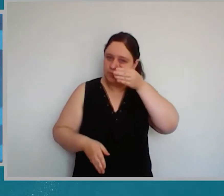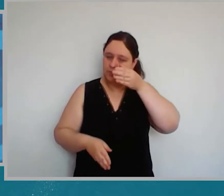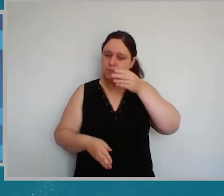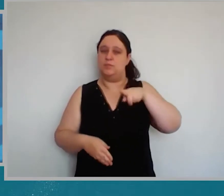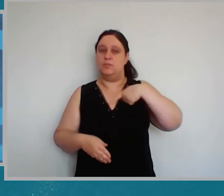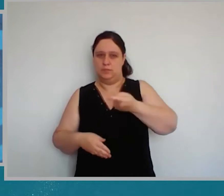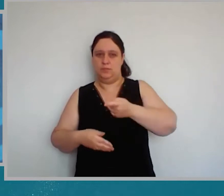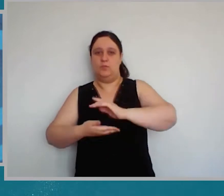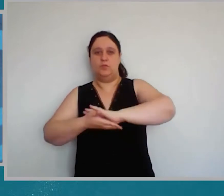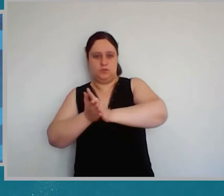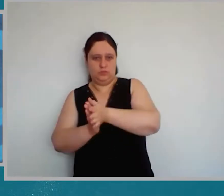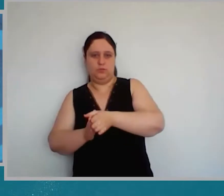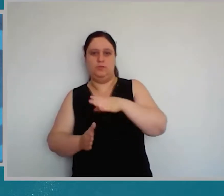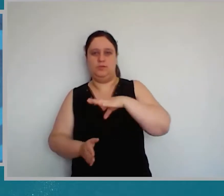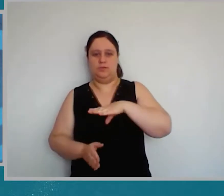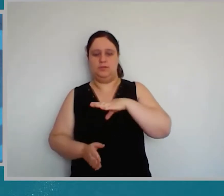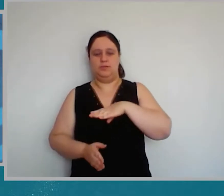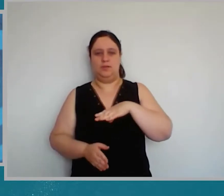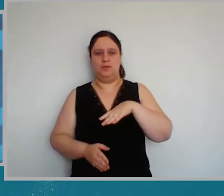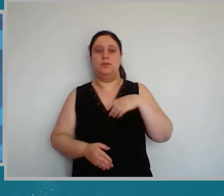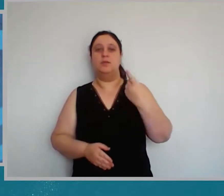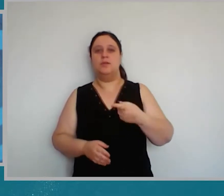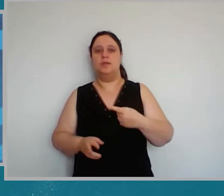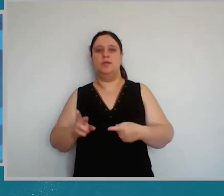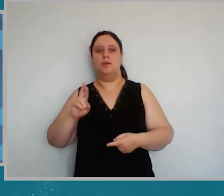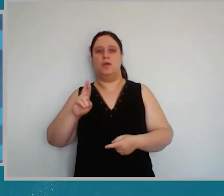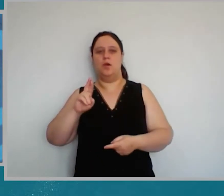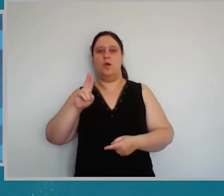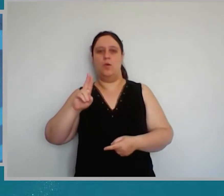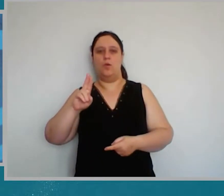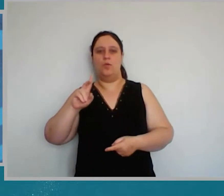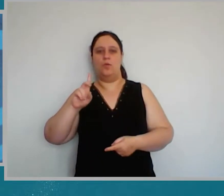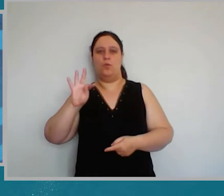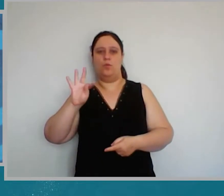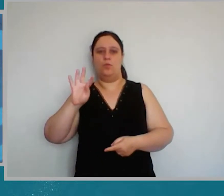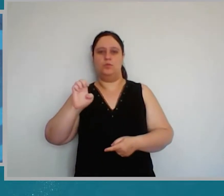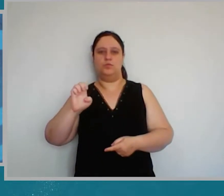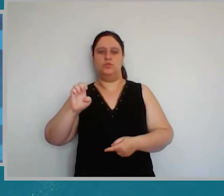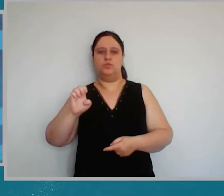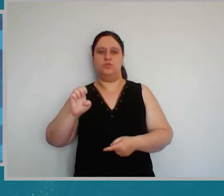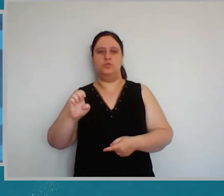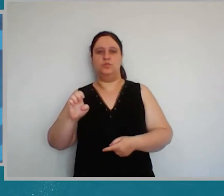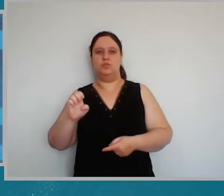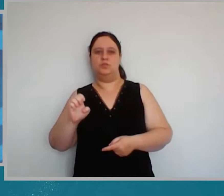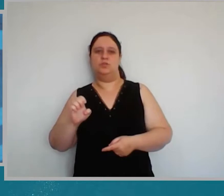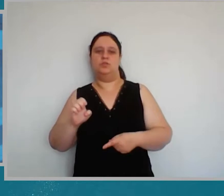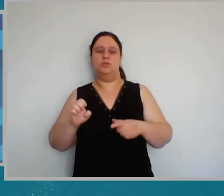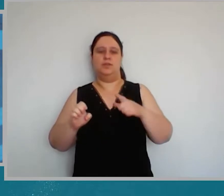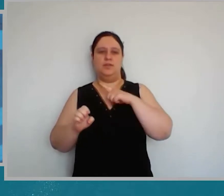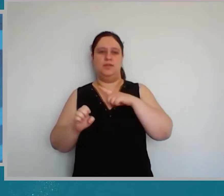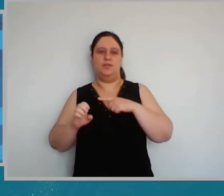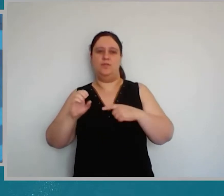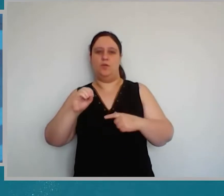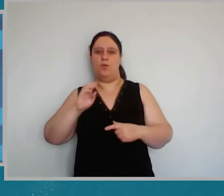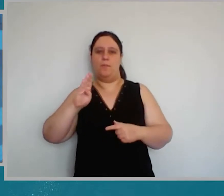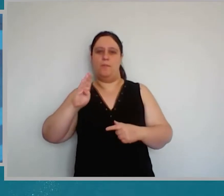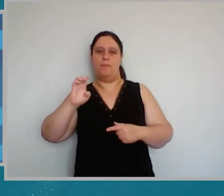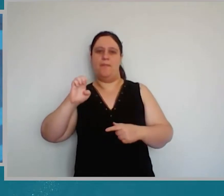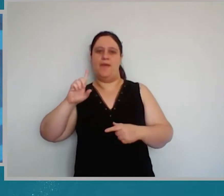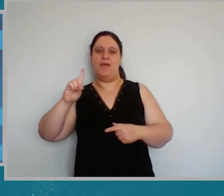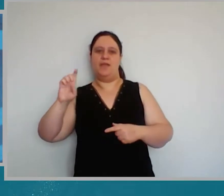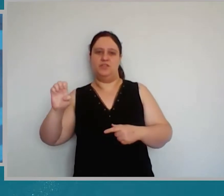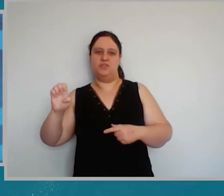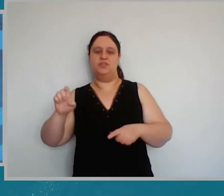E de Ruth gerou a Obed, e Obed a Jessé. E Jessé é quem